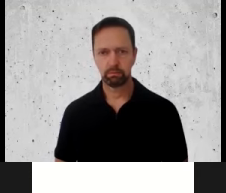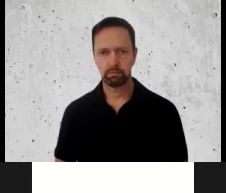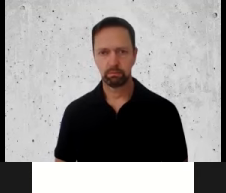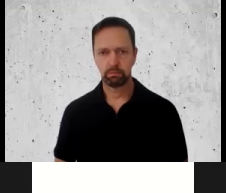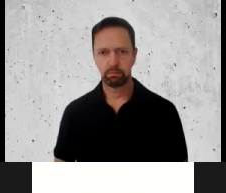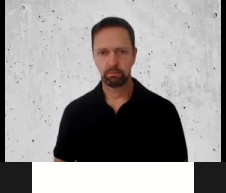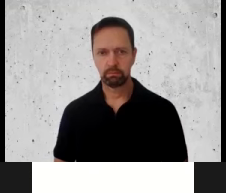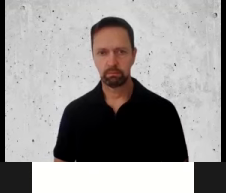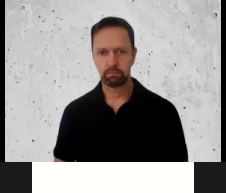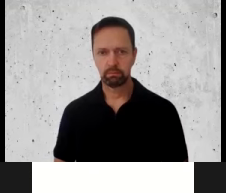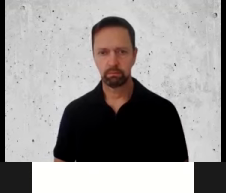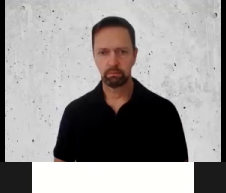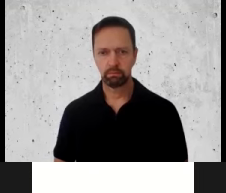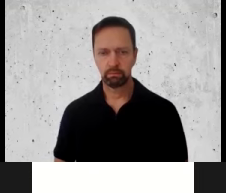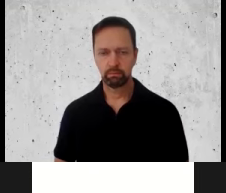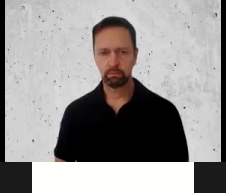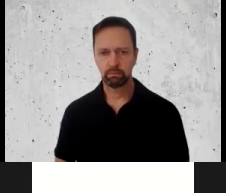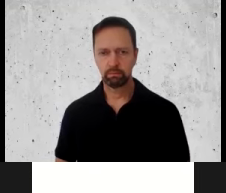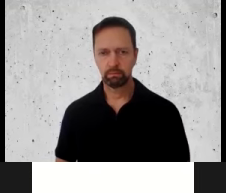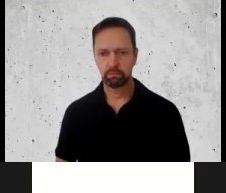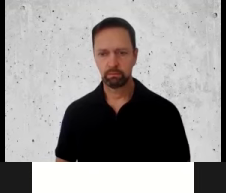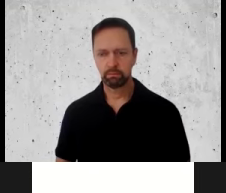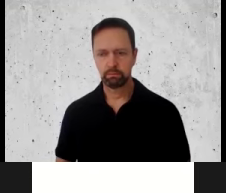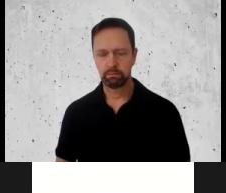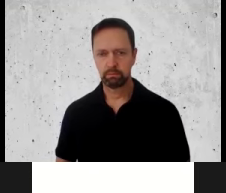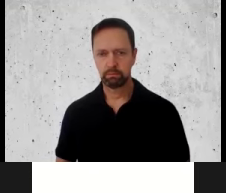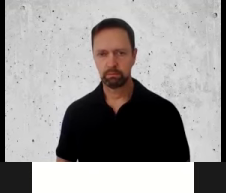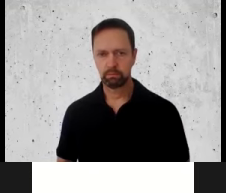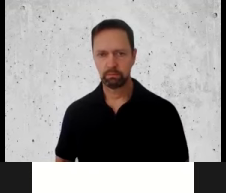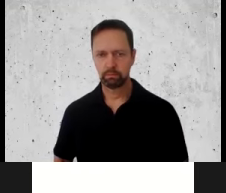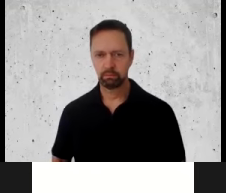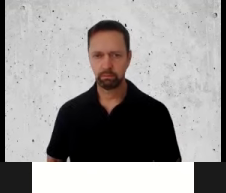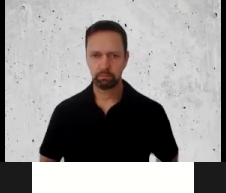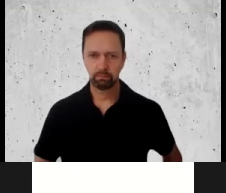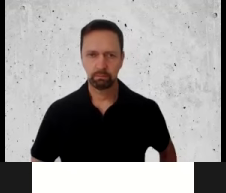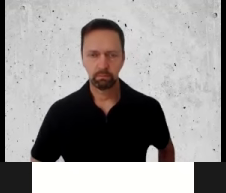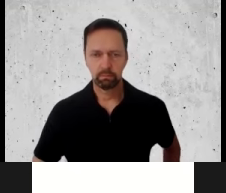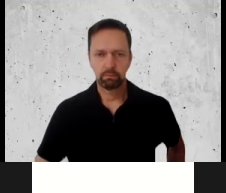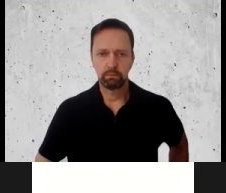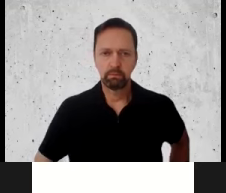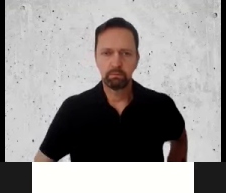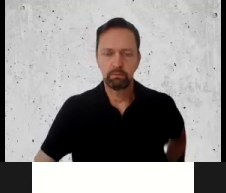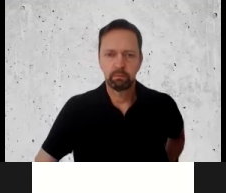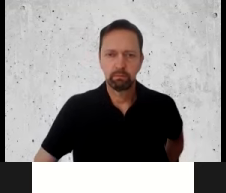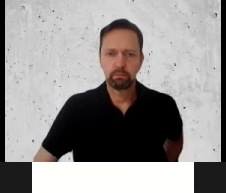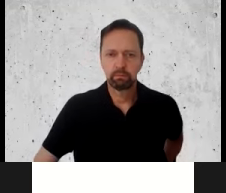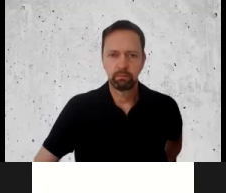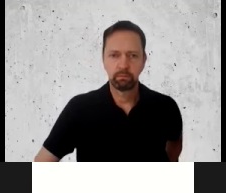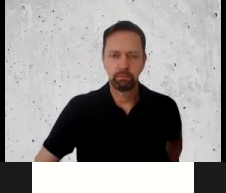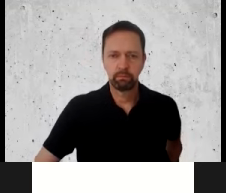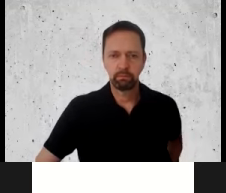Thiago? Só que eu concluí. sobre o ponto de o que é eficiente, é uma discussão bem ampla, mas assim, o que você estava